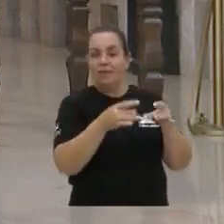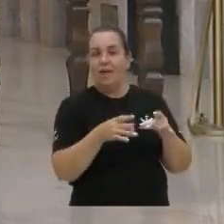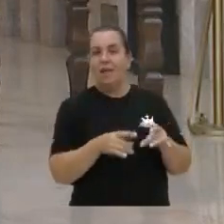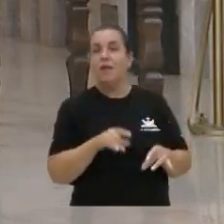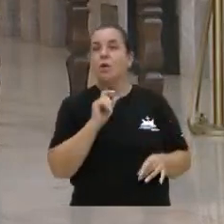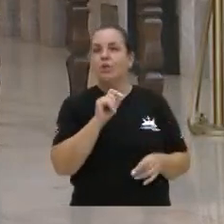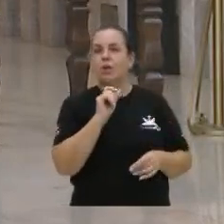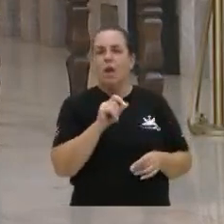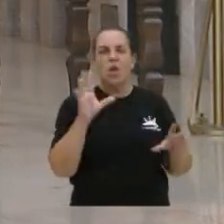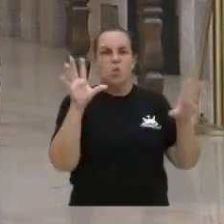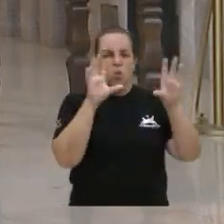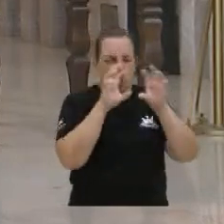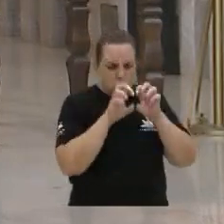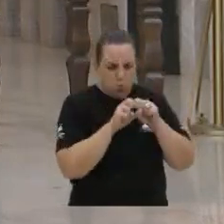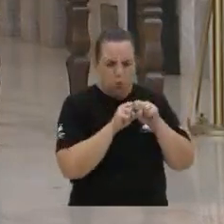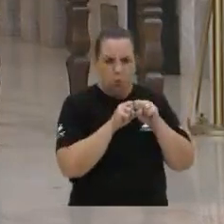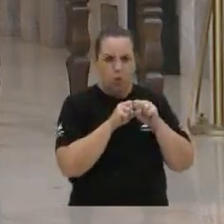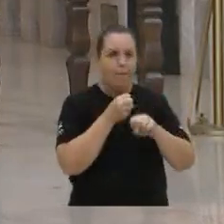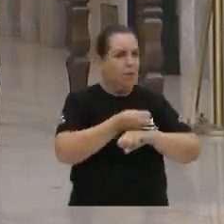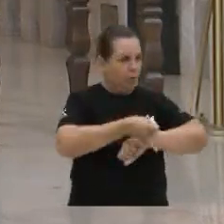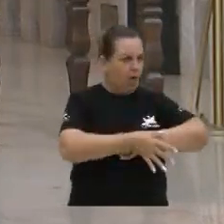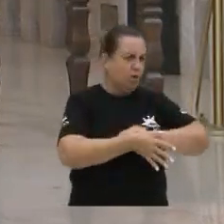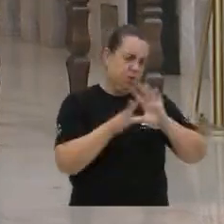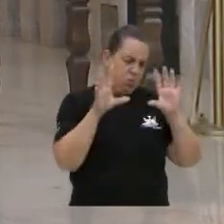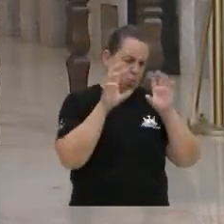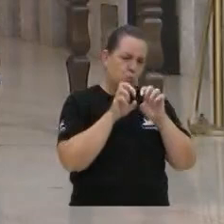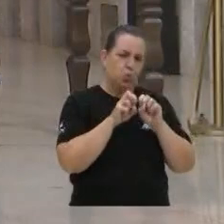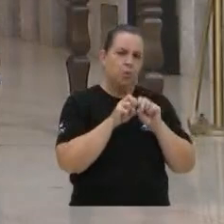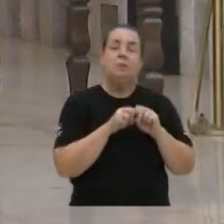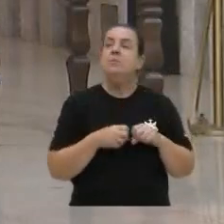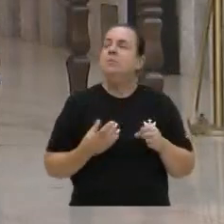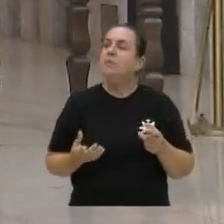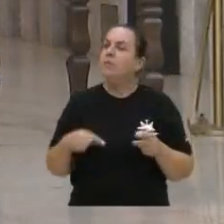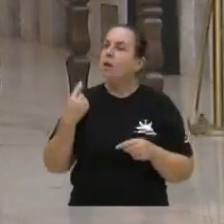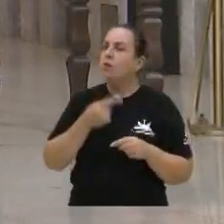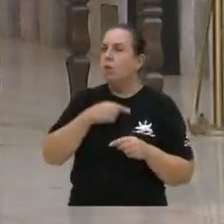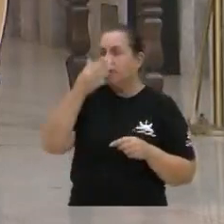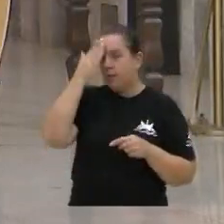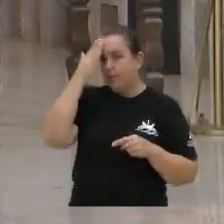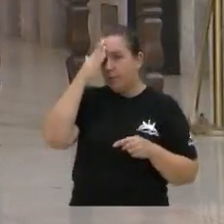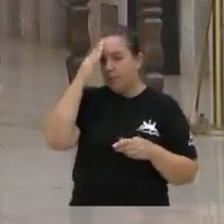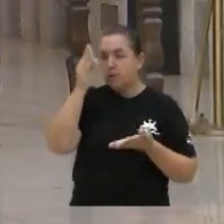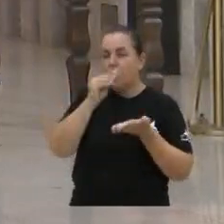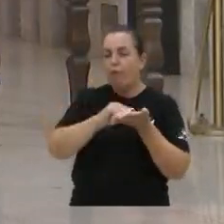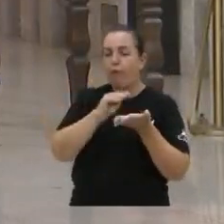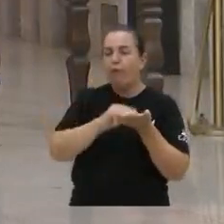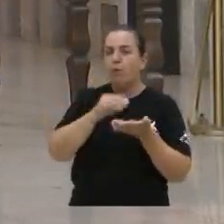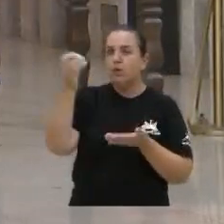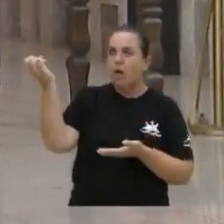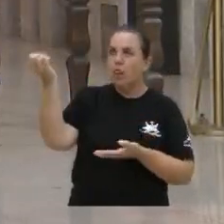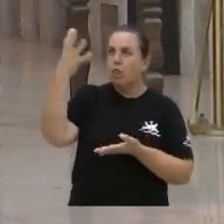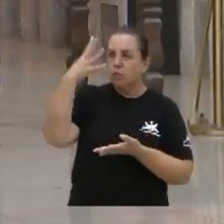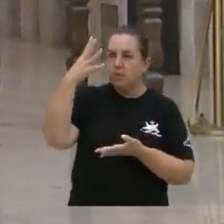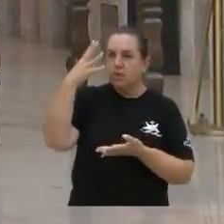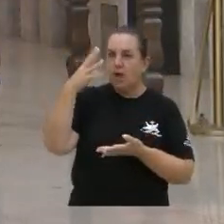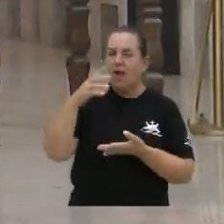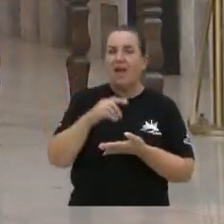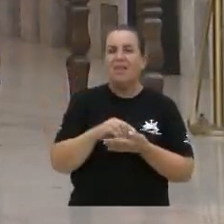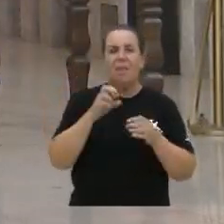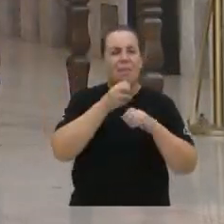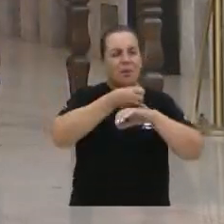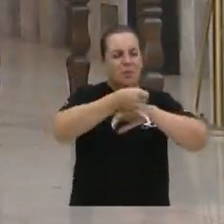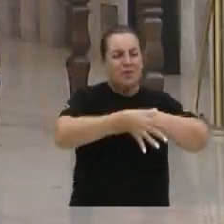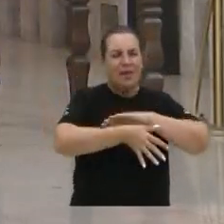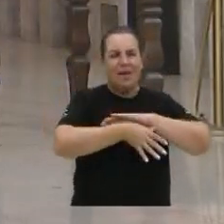escuro. Ora, nós sabemos que a ausência da luz, a